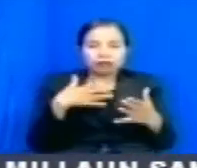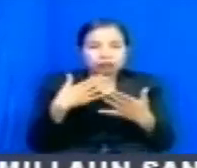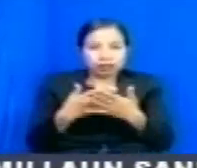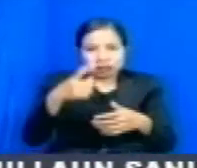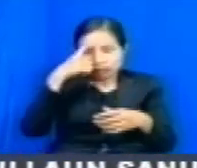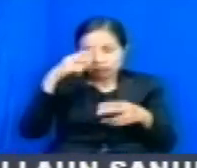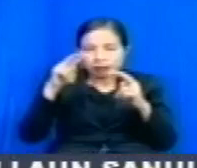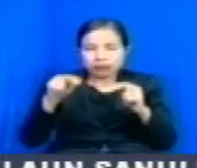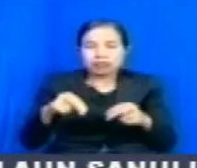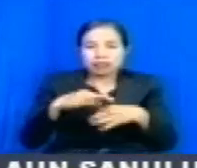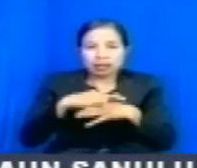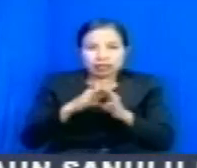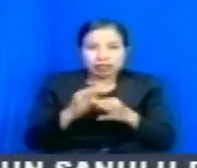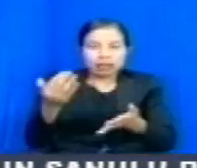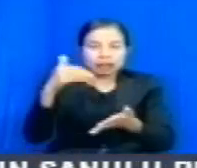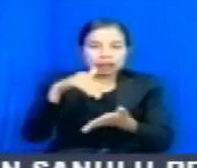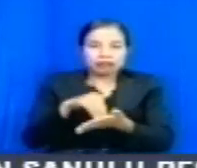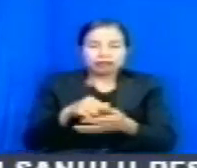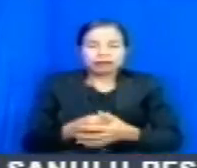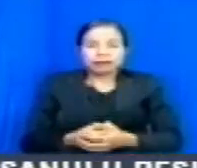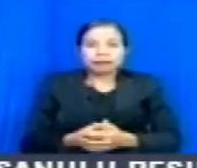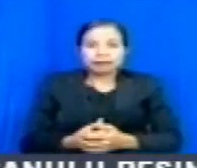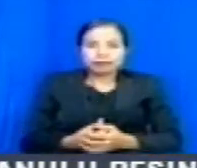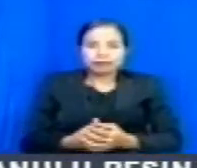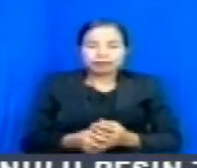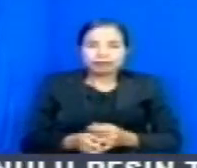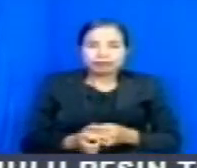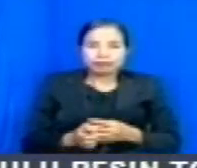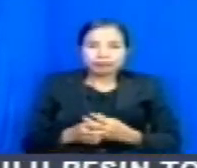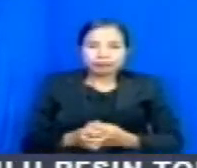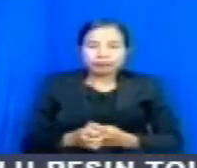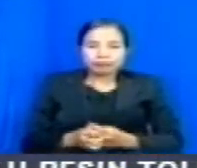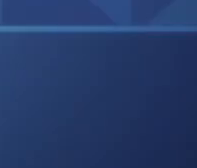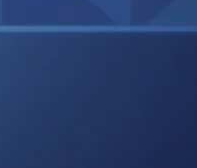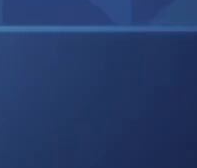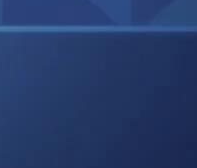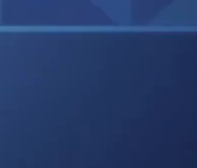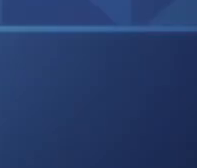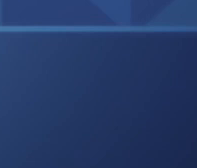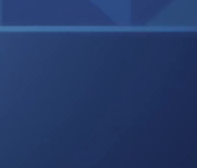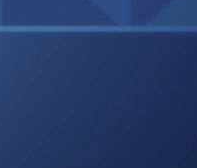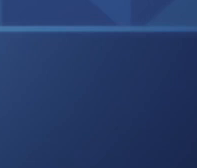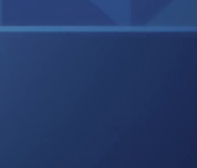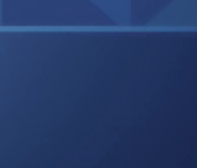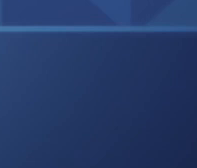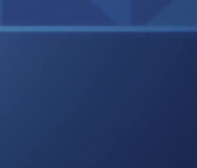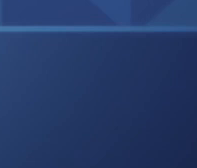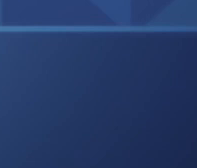é precisa halo reabilitação. O seu município Atauru, Miguel Jesus, nia reportagem.